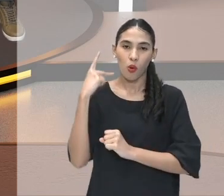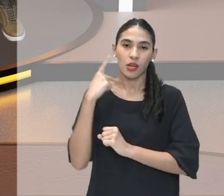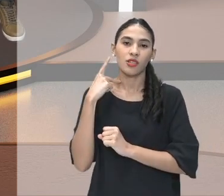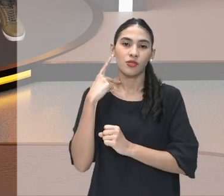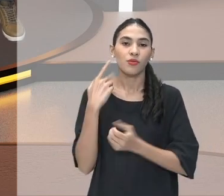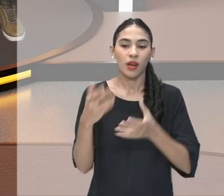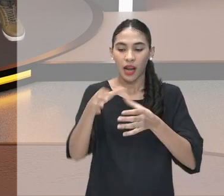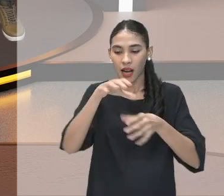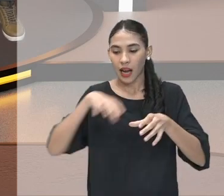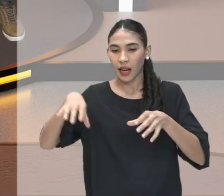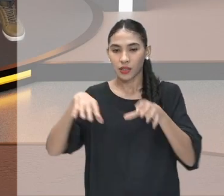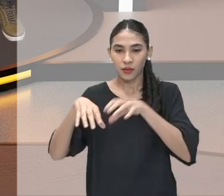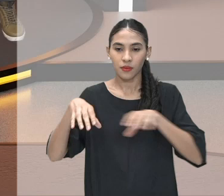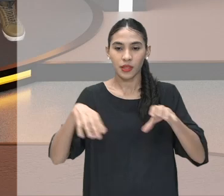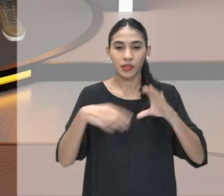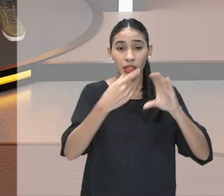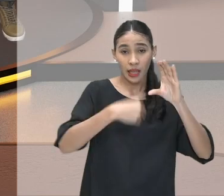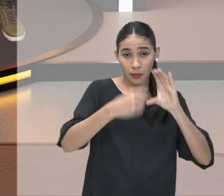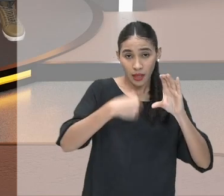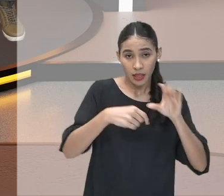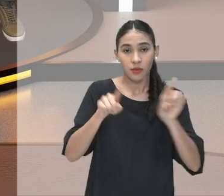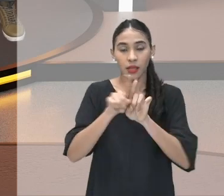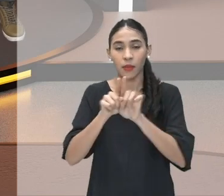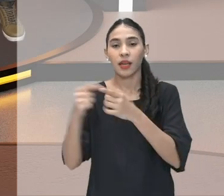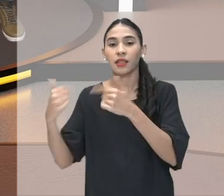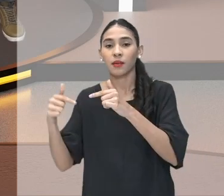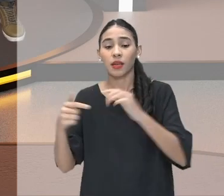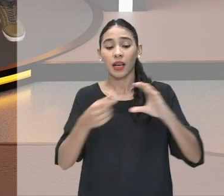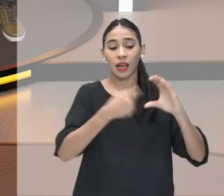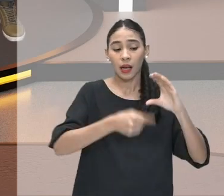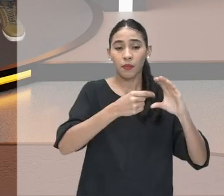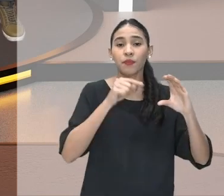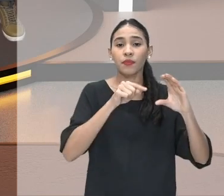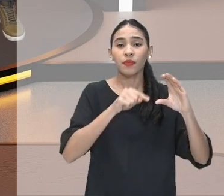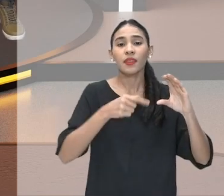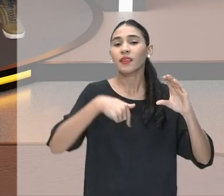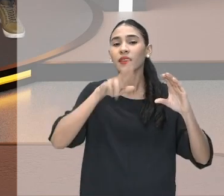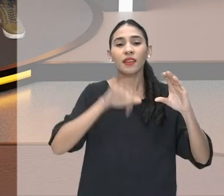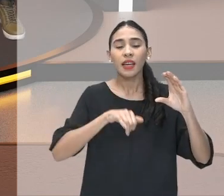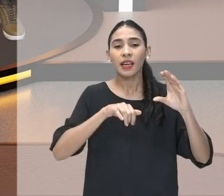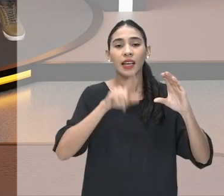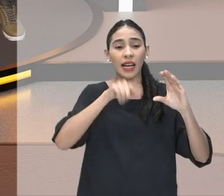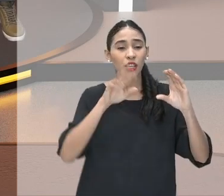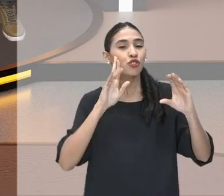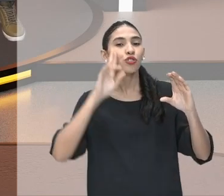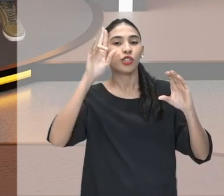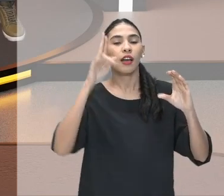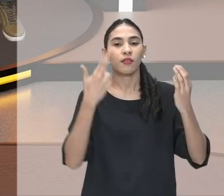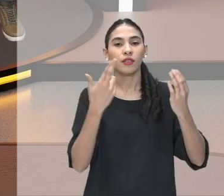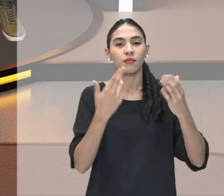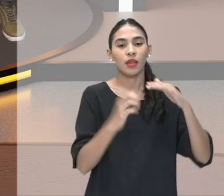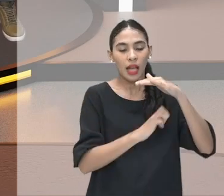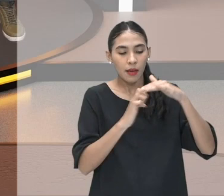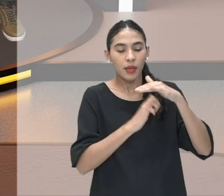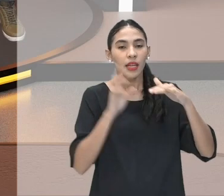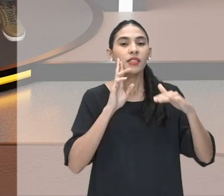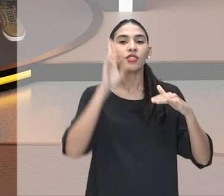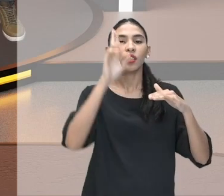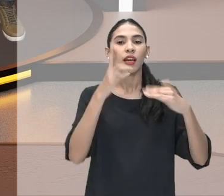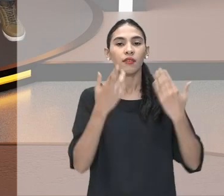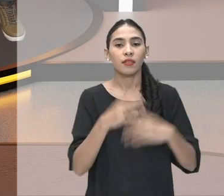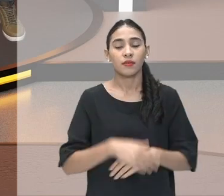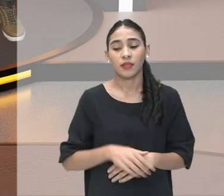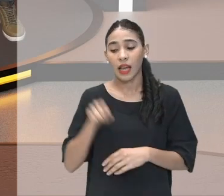entre o capitalista e o trabalhador. Quem é o capitalista? É aquele que é o dono dos meios de produção, dono das fábricas, dono das terras, e